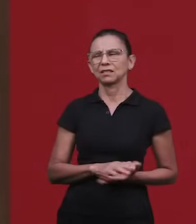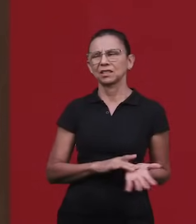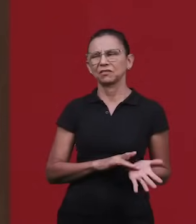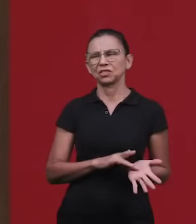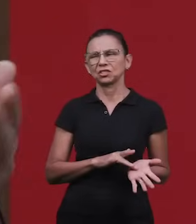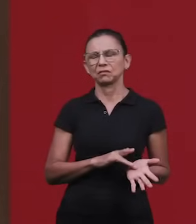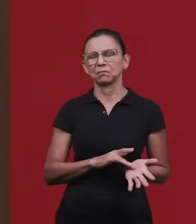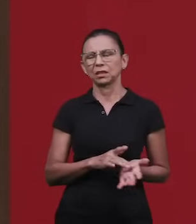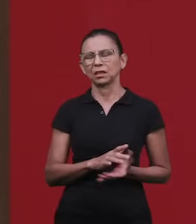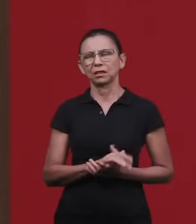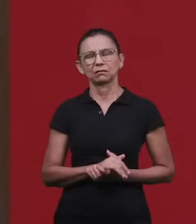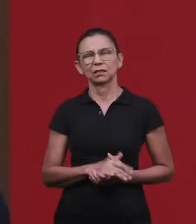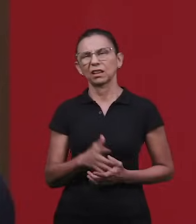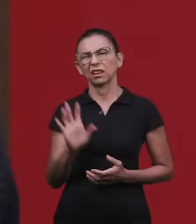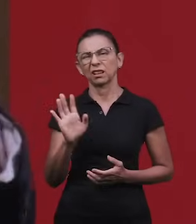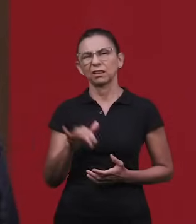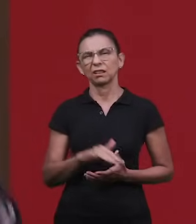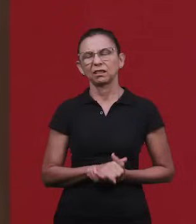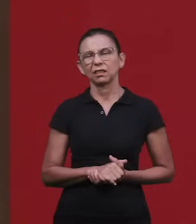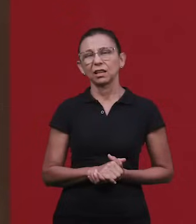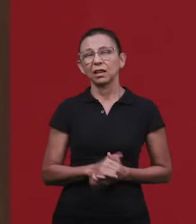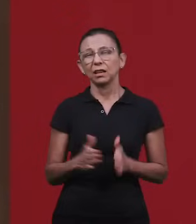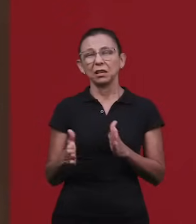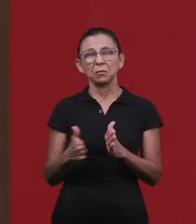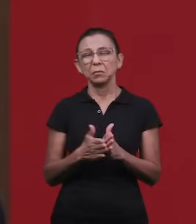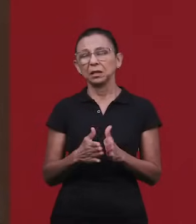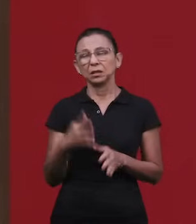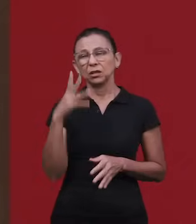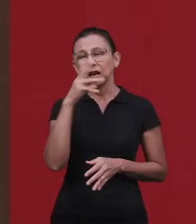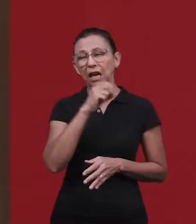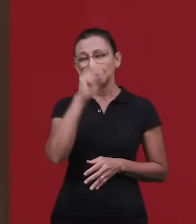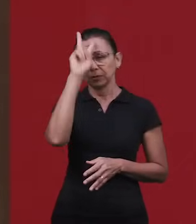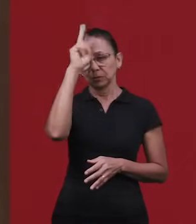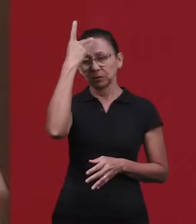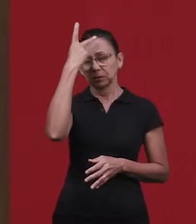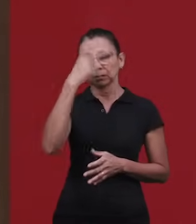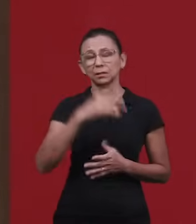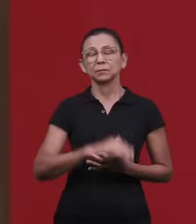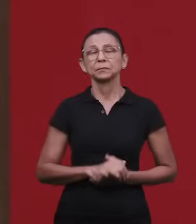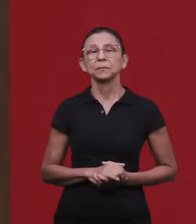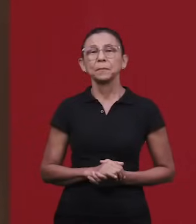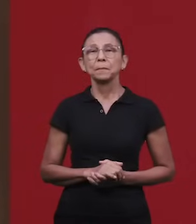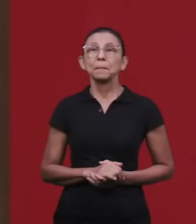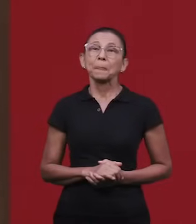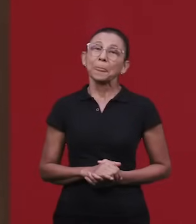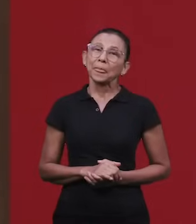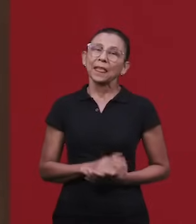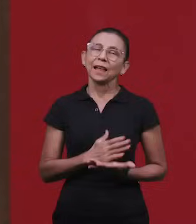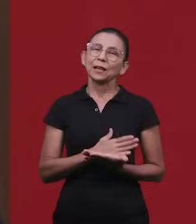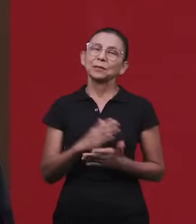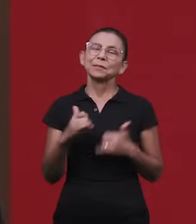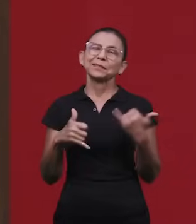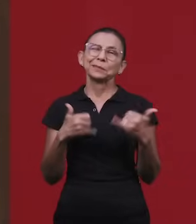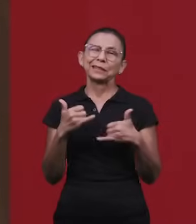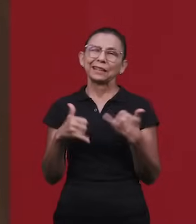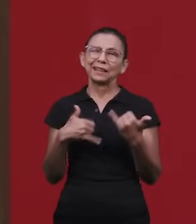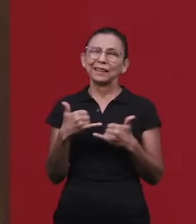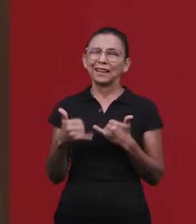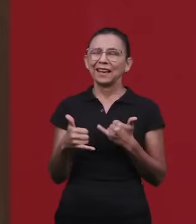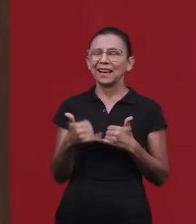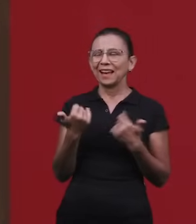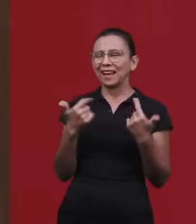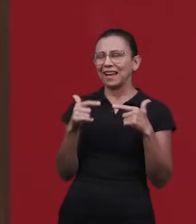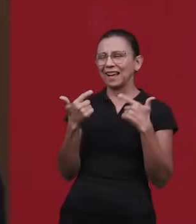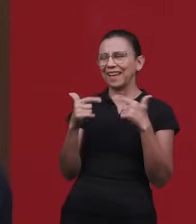isso. Isso é só um momento que ele está passando de um delírio momentâneo. Primeiro ele vai pensar isso. E aí vem aquelas brincadeiras,